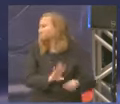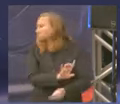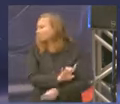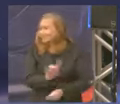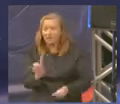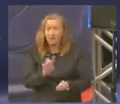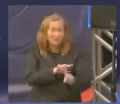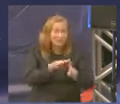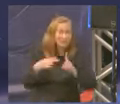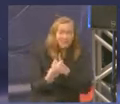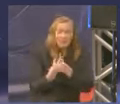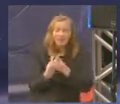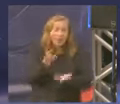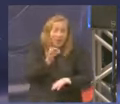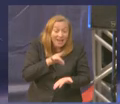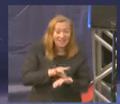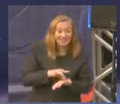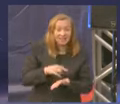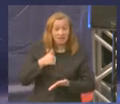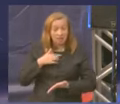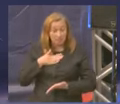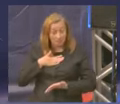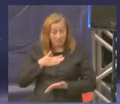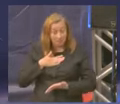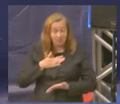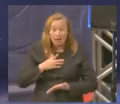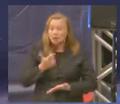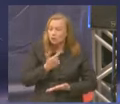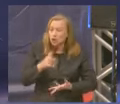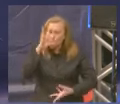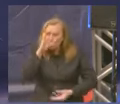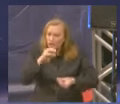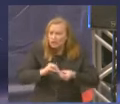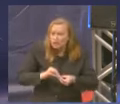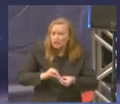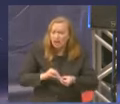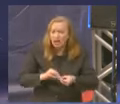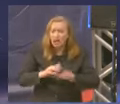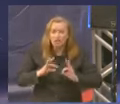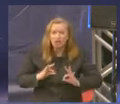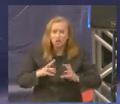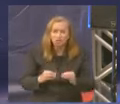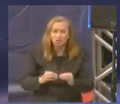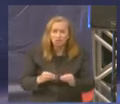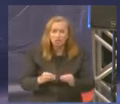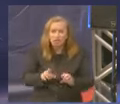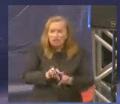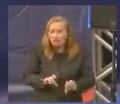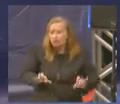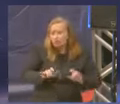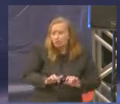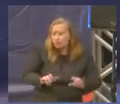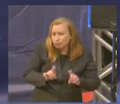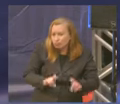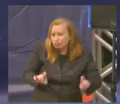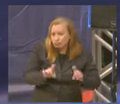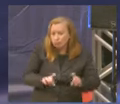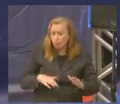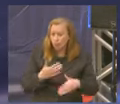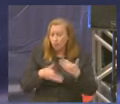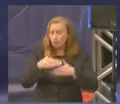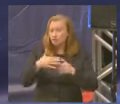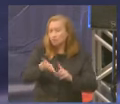essa visão realista que eu estou tendo, não dá para fechar os olhos para o fato de que a digitalização e o avanço